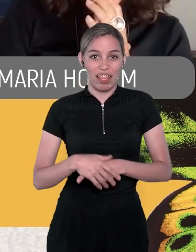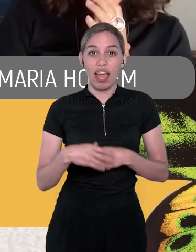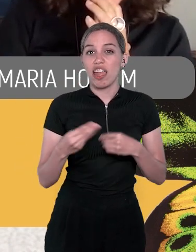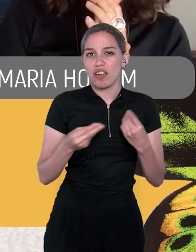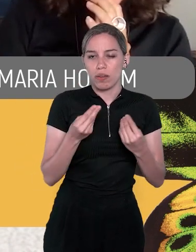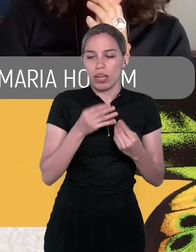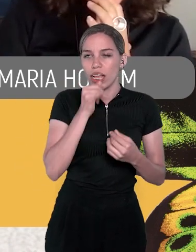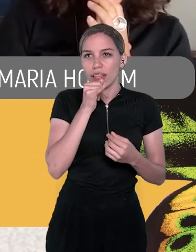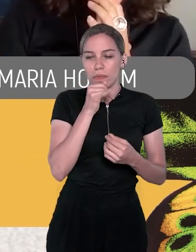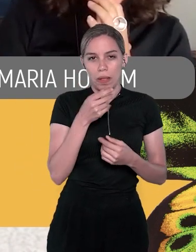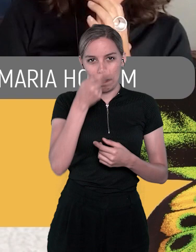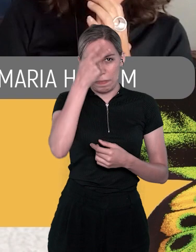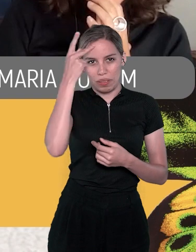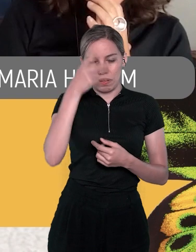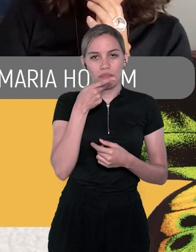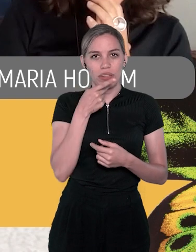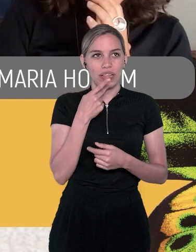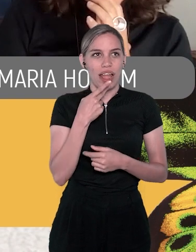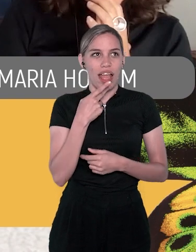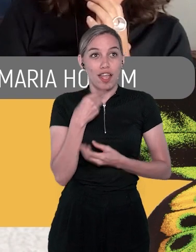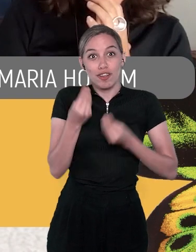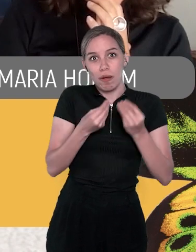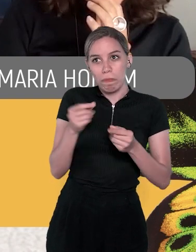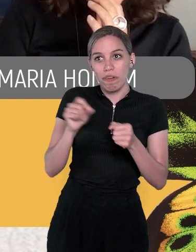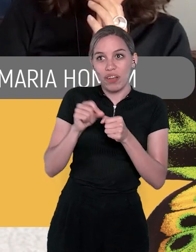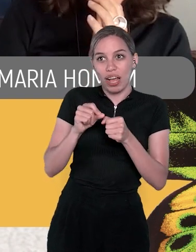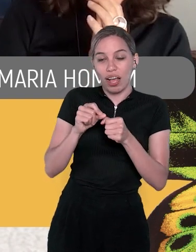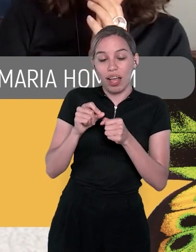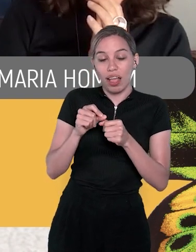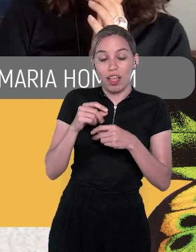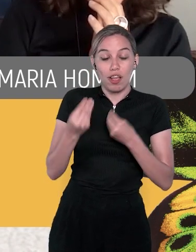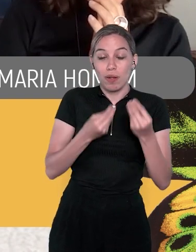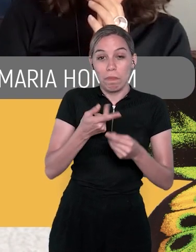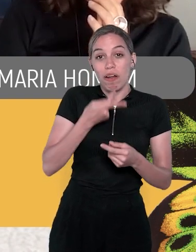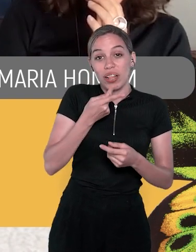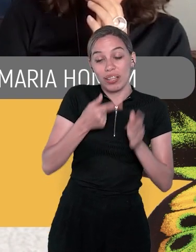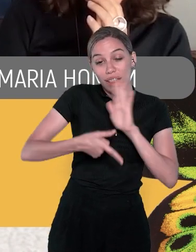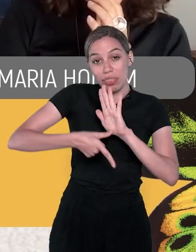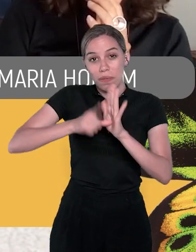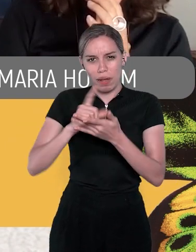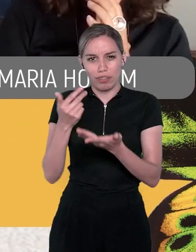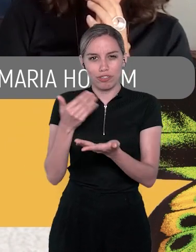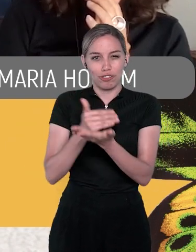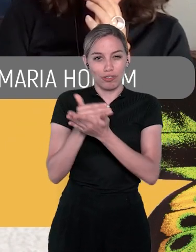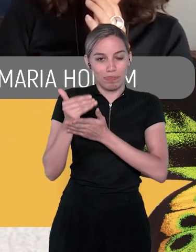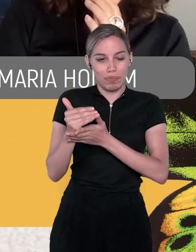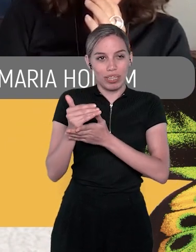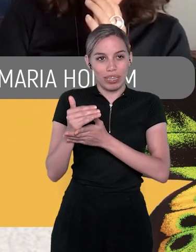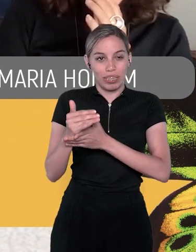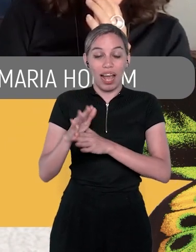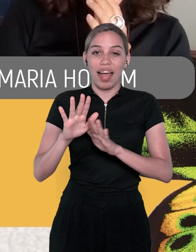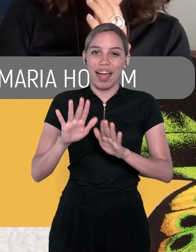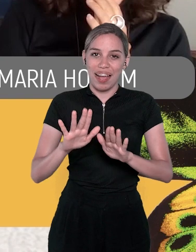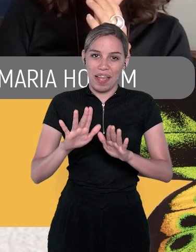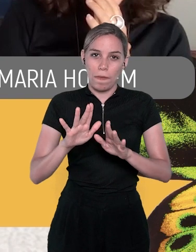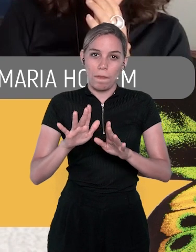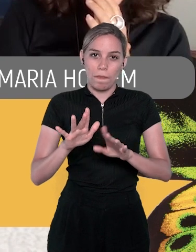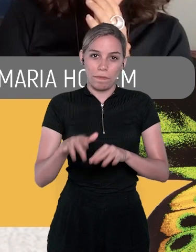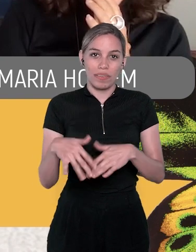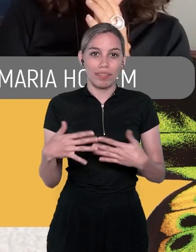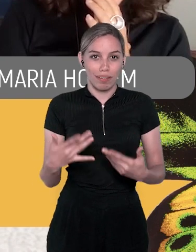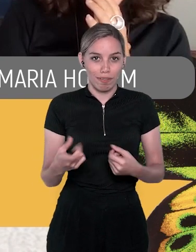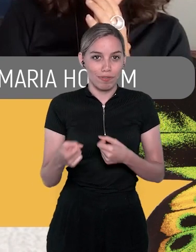falando assim, como a gente estava falando aqui antes de começar, mas é o caso, a gente teve uma conversa imensa, então eu retomei